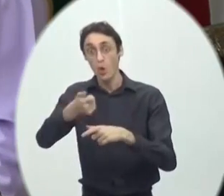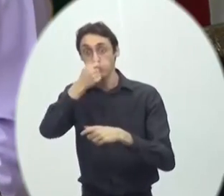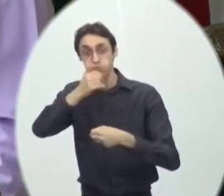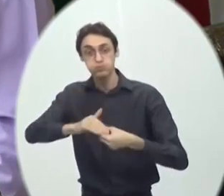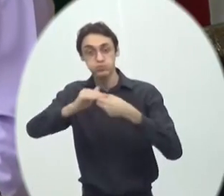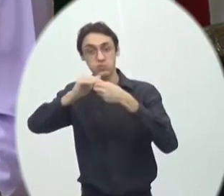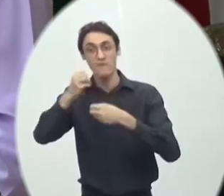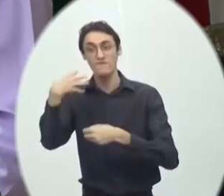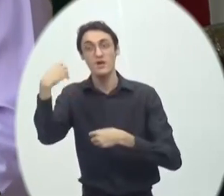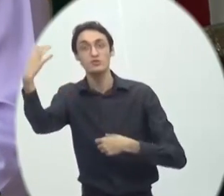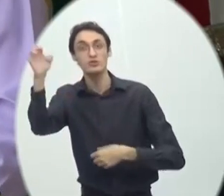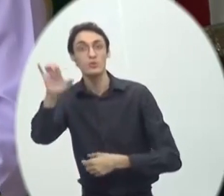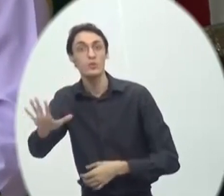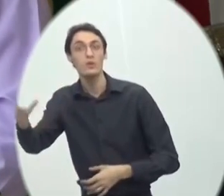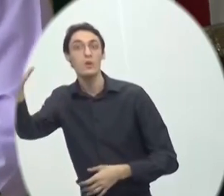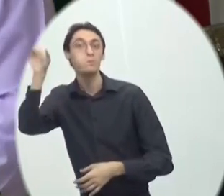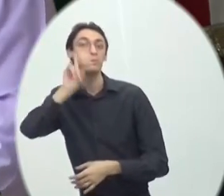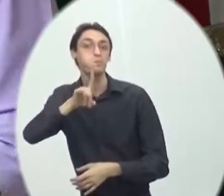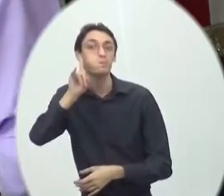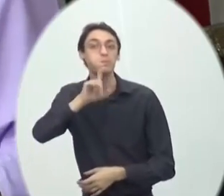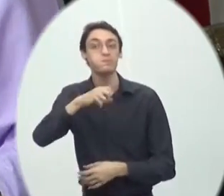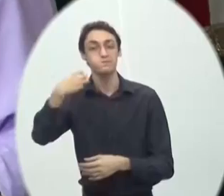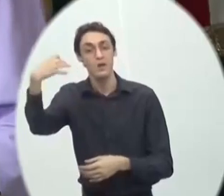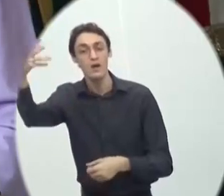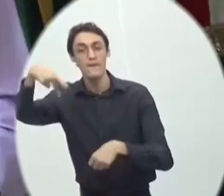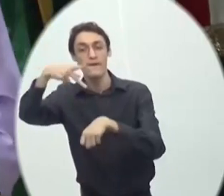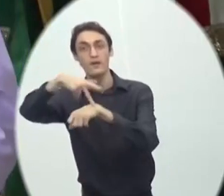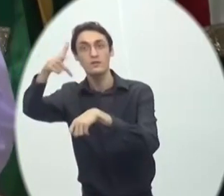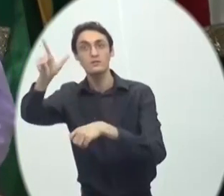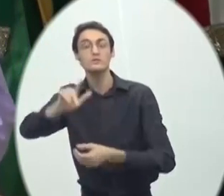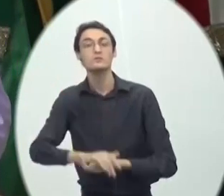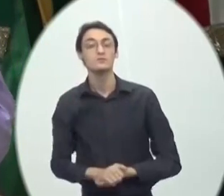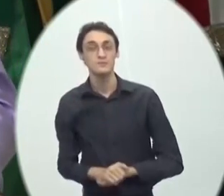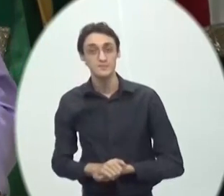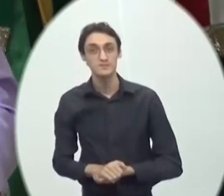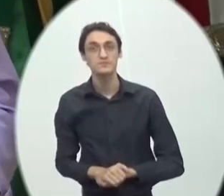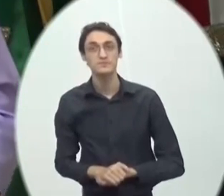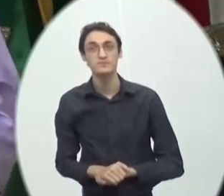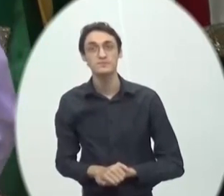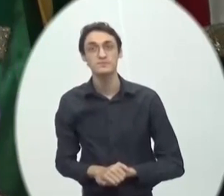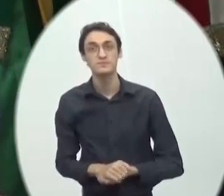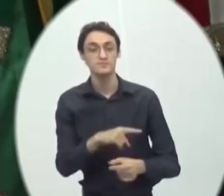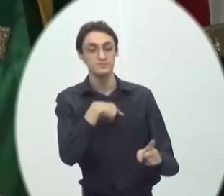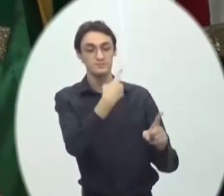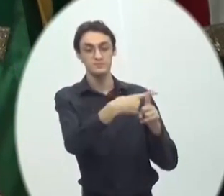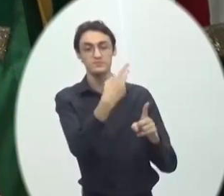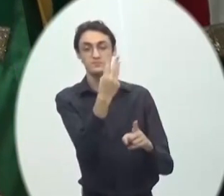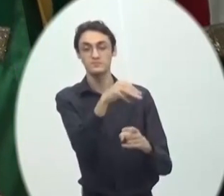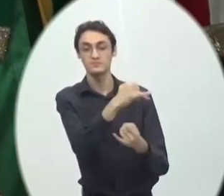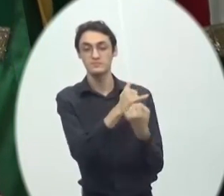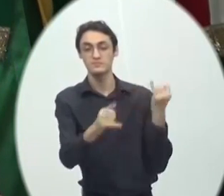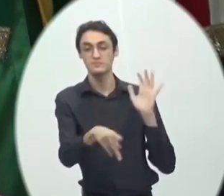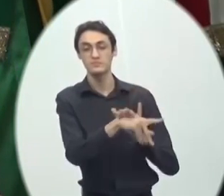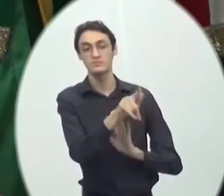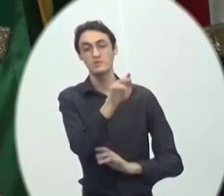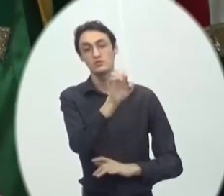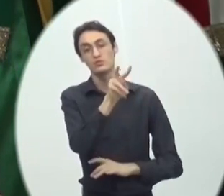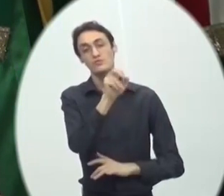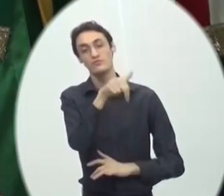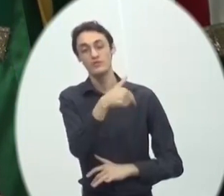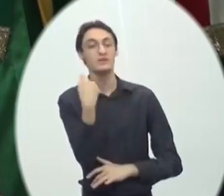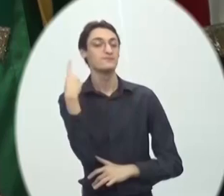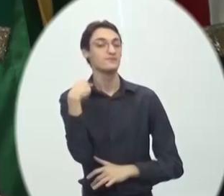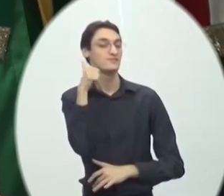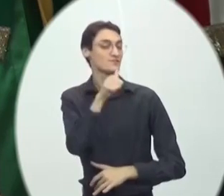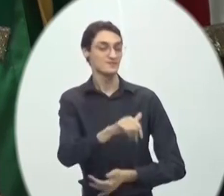São 330, 350 pessoas viajando um do lado do outro. Vereador Arleu, Vossa Excelência expõe mais 3 minutos e meio da vereadora Giovana.